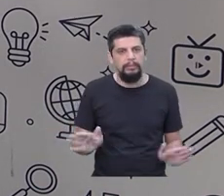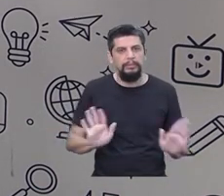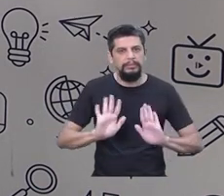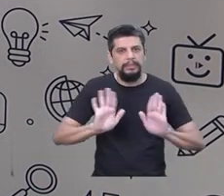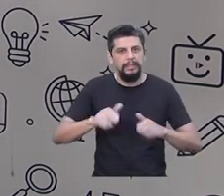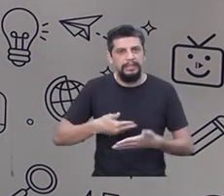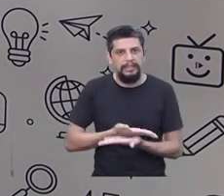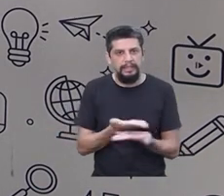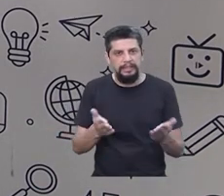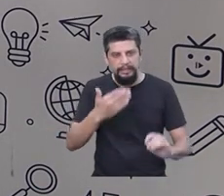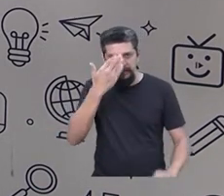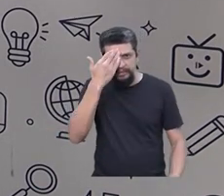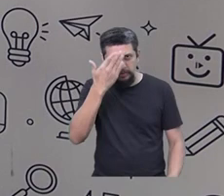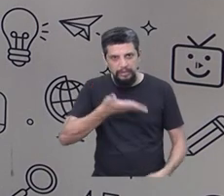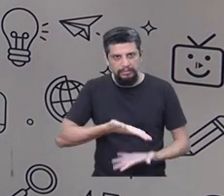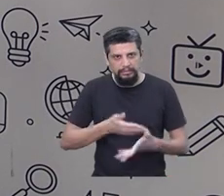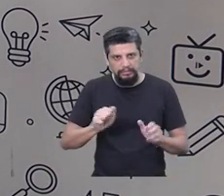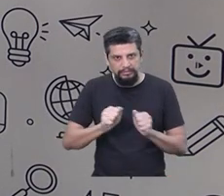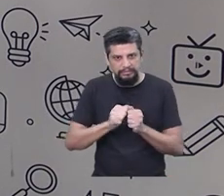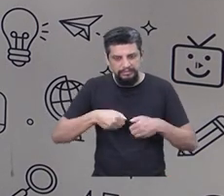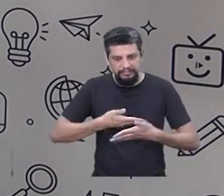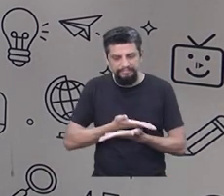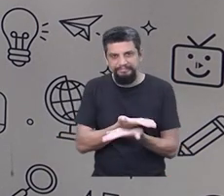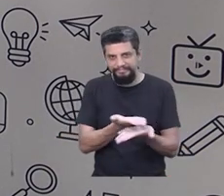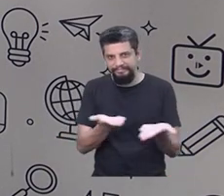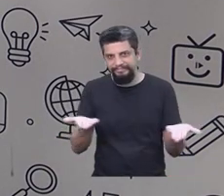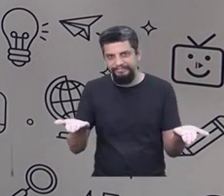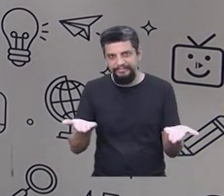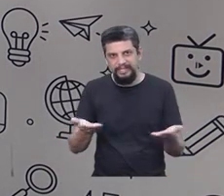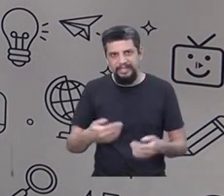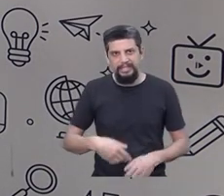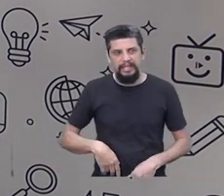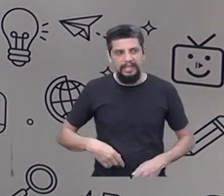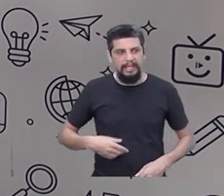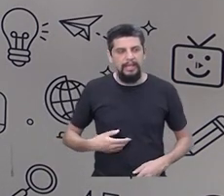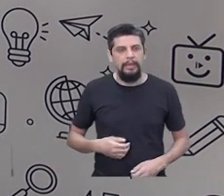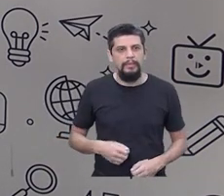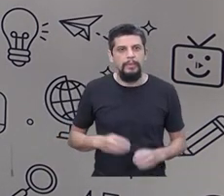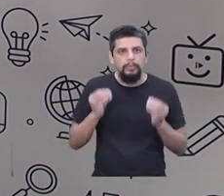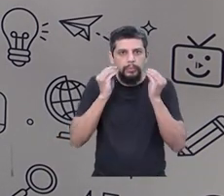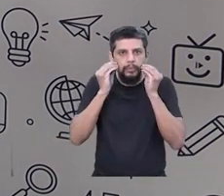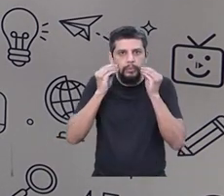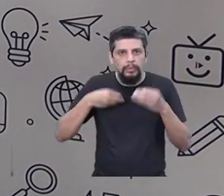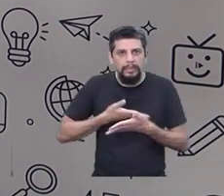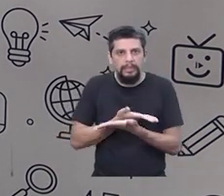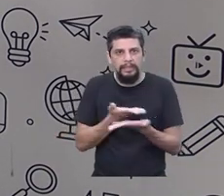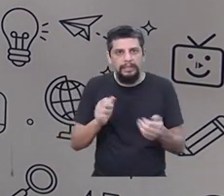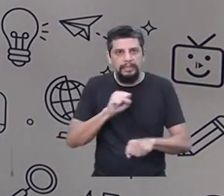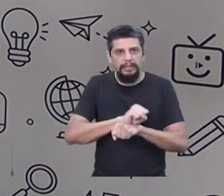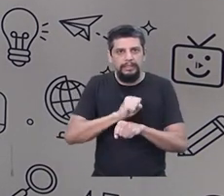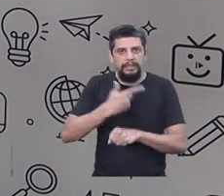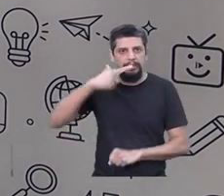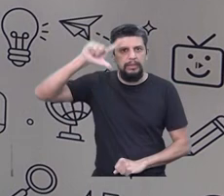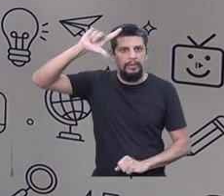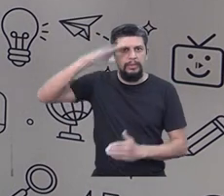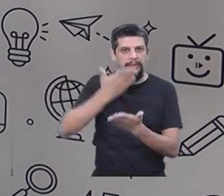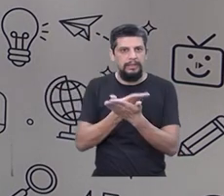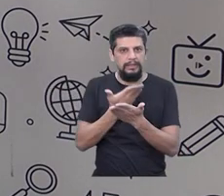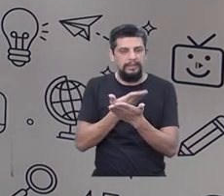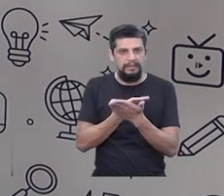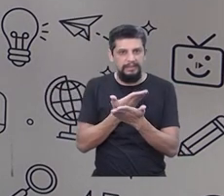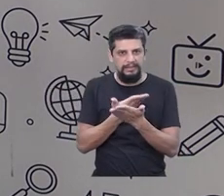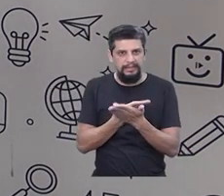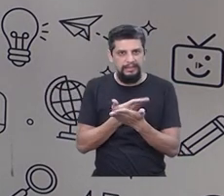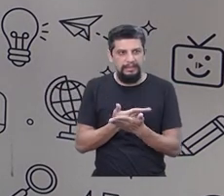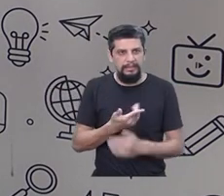me despeço e agradeço a sua companhia. Envio meu beijo e te espero